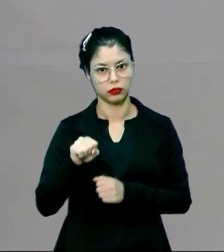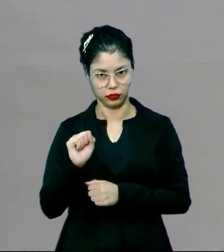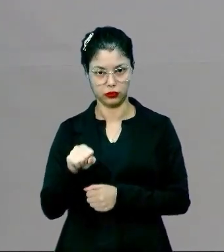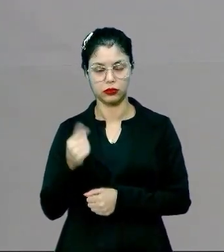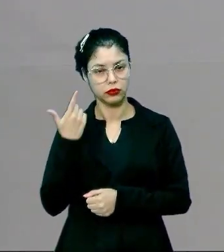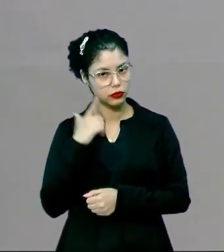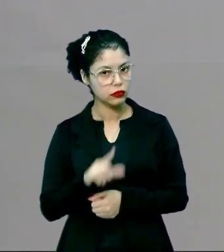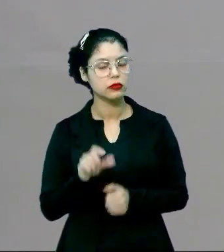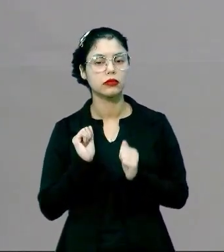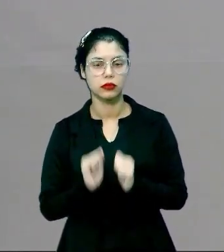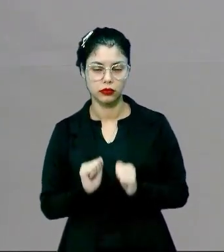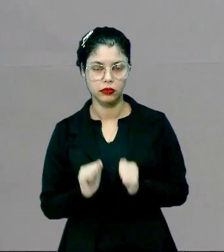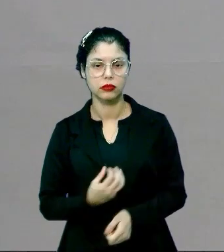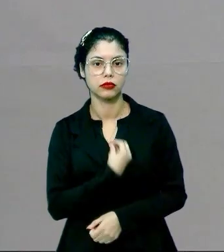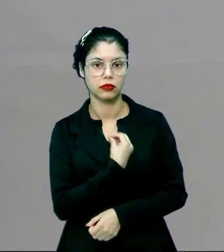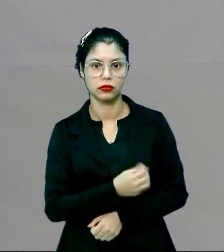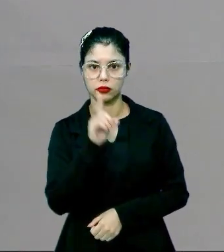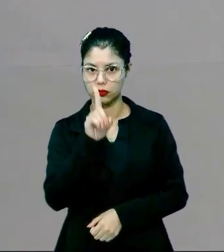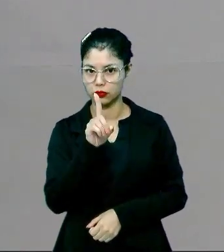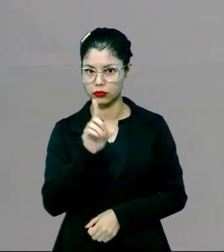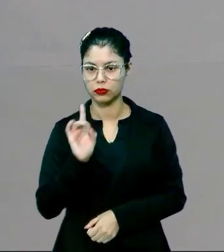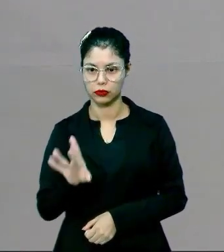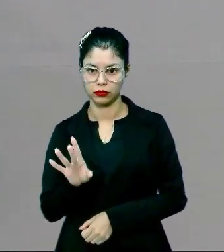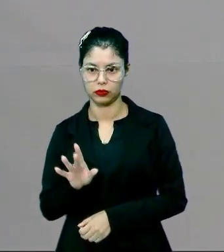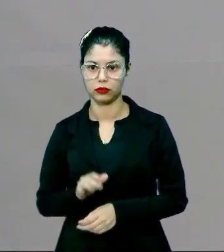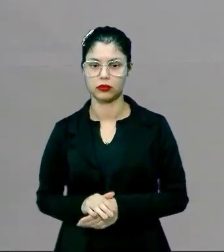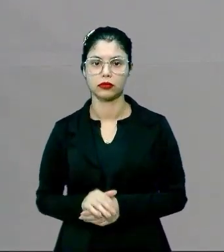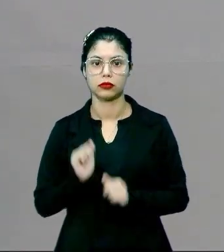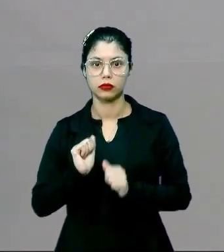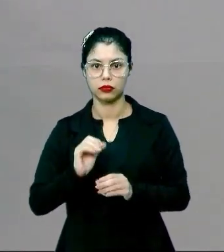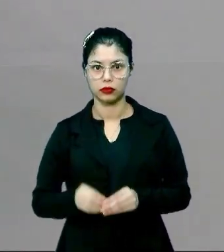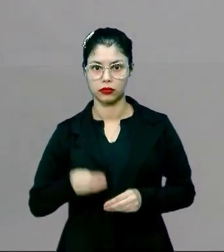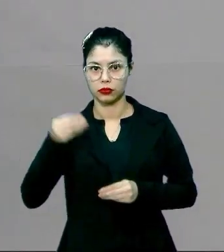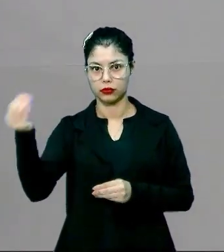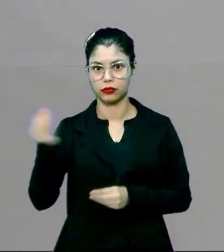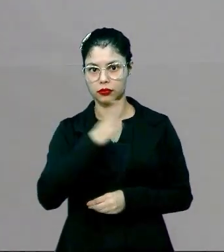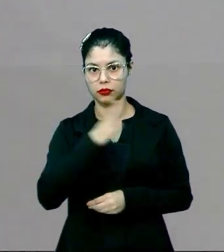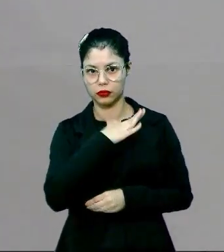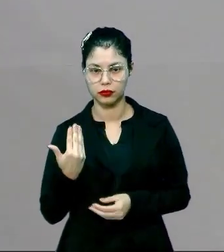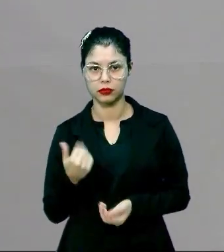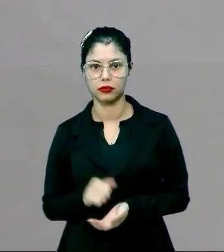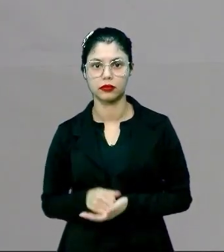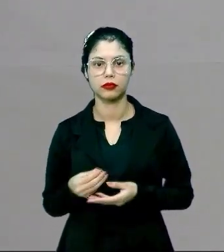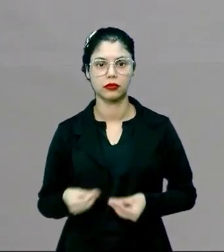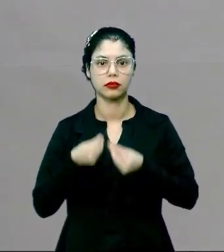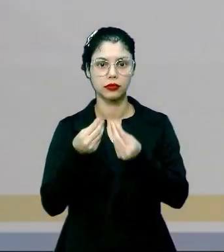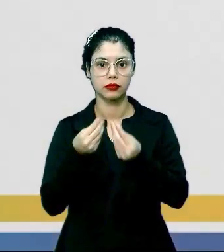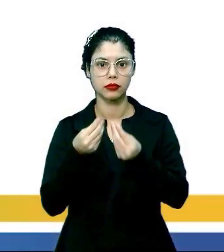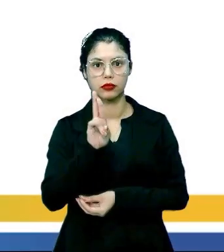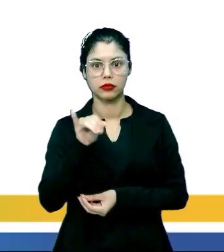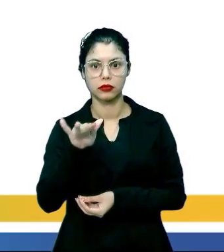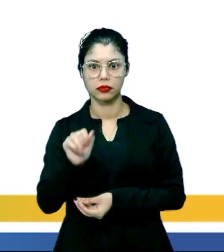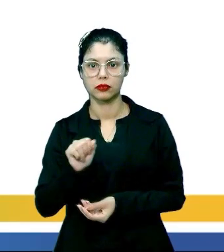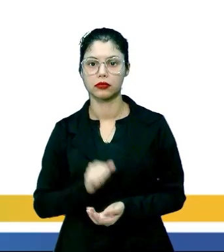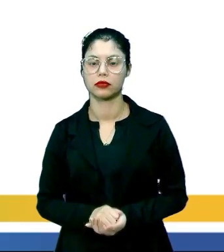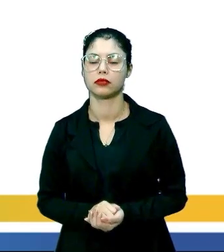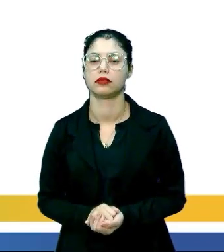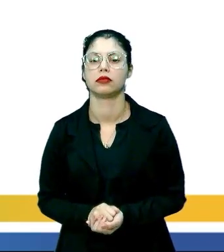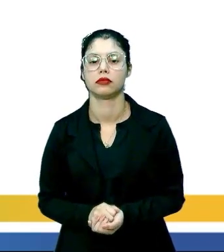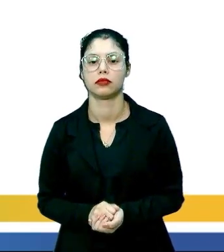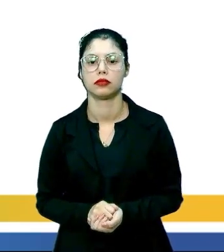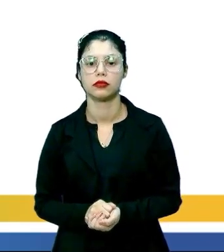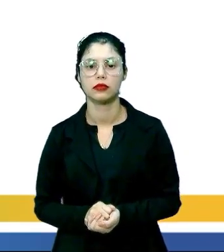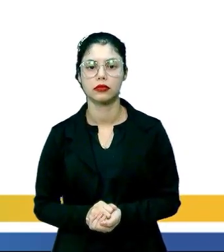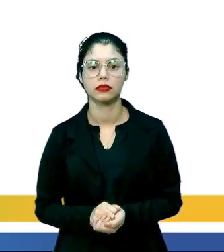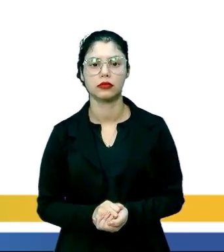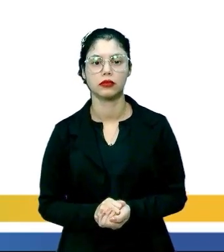Sim, você pode viver com um rim só, normal, pode doar outro, não precisa morrer para doar rim não, tá certo? Então,